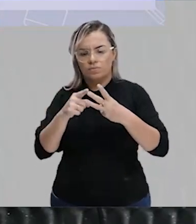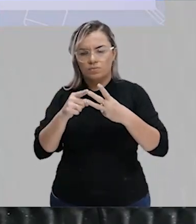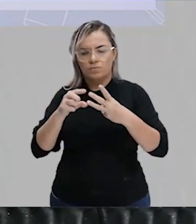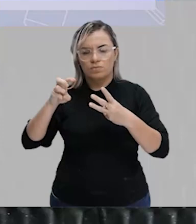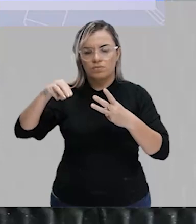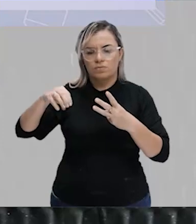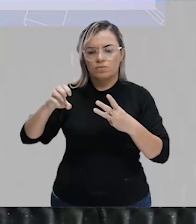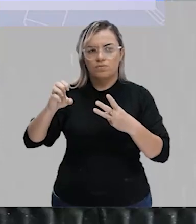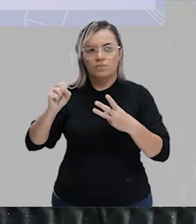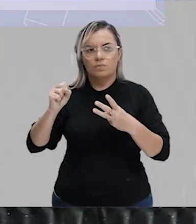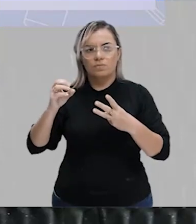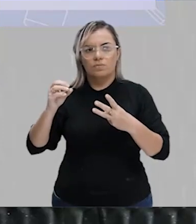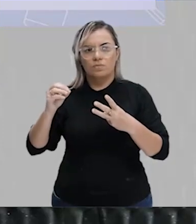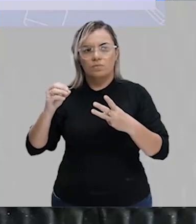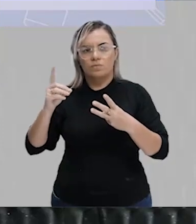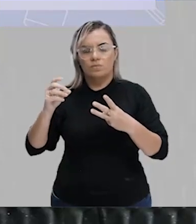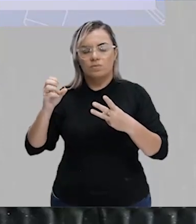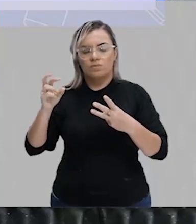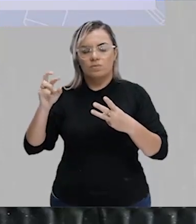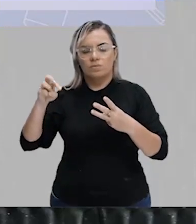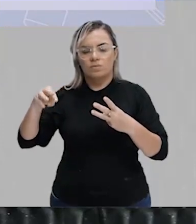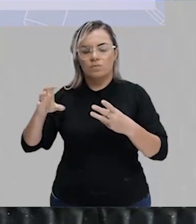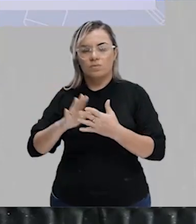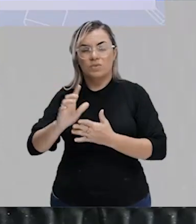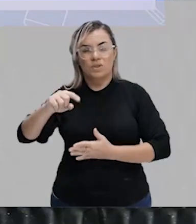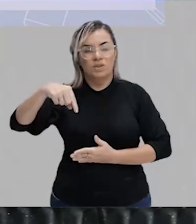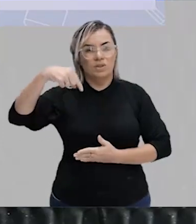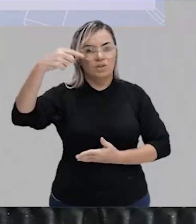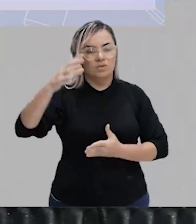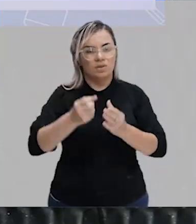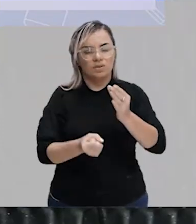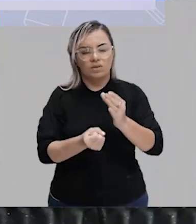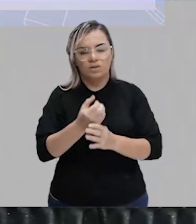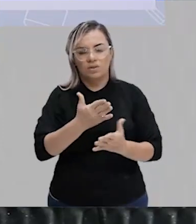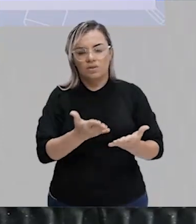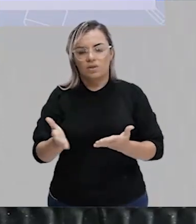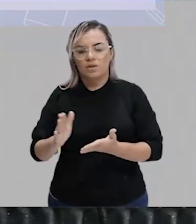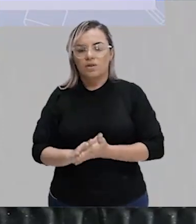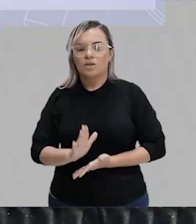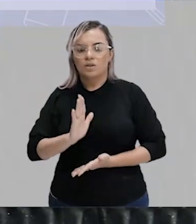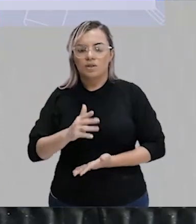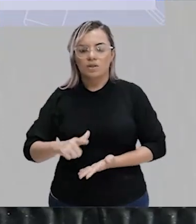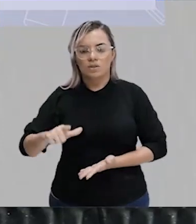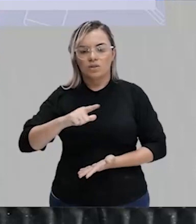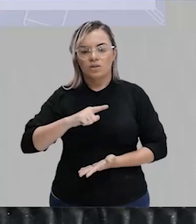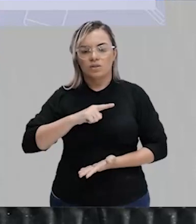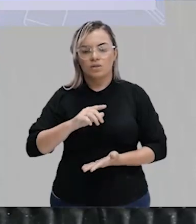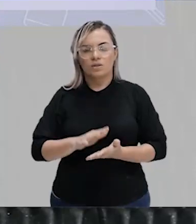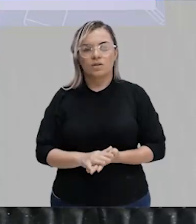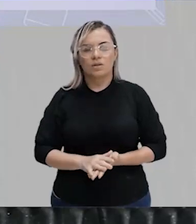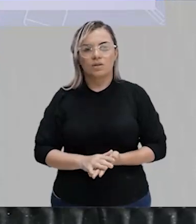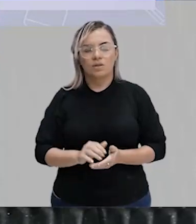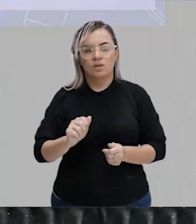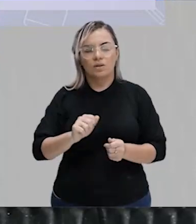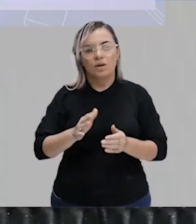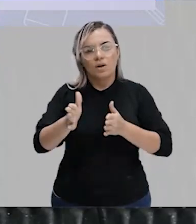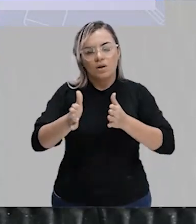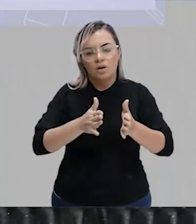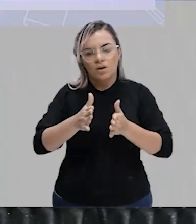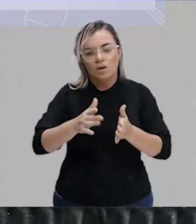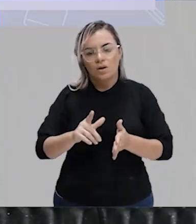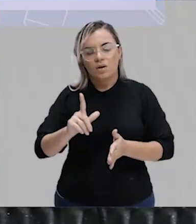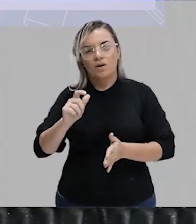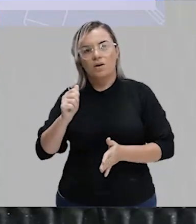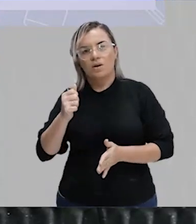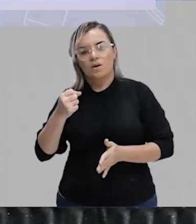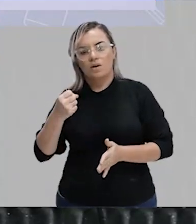depois. Mas aqui a gente já tem a fase de gástrula. Na gástrula ocorre a diferenciação ou